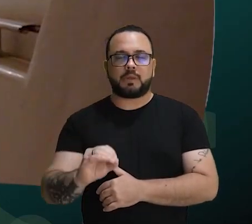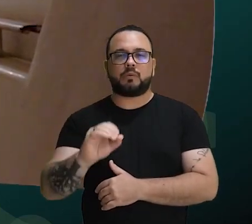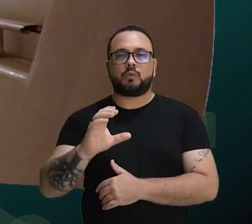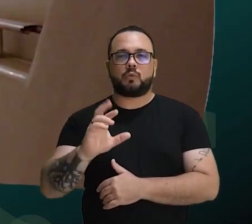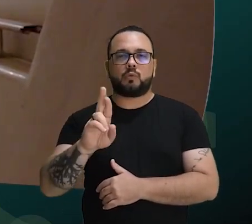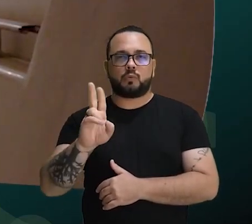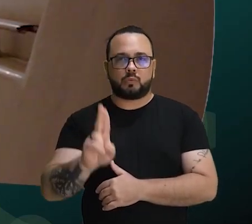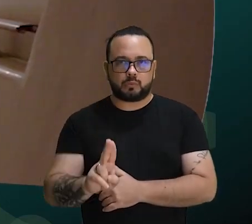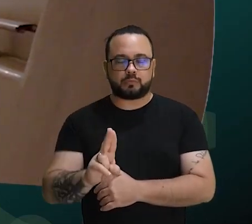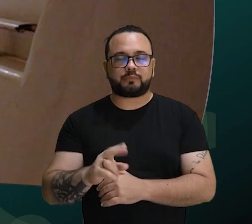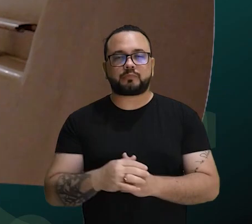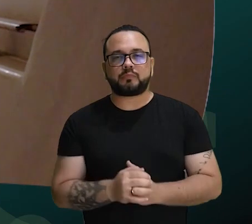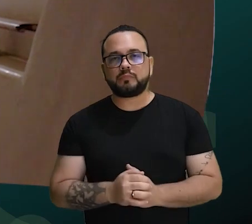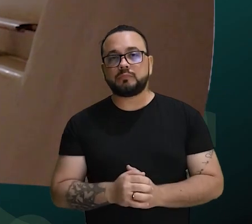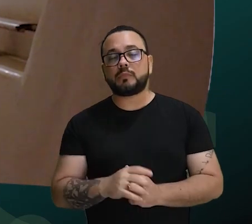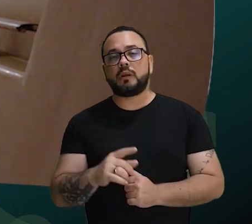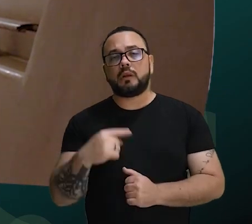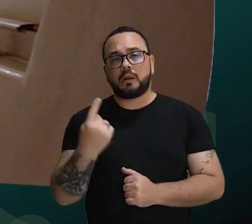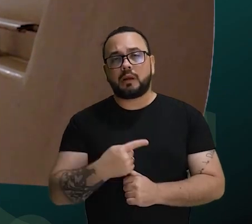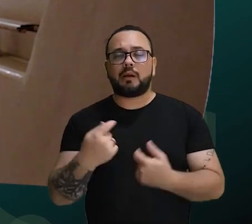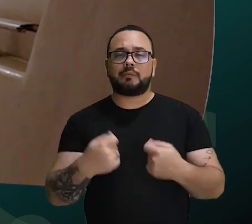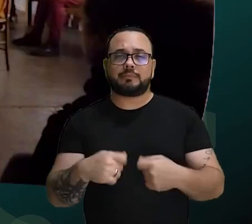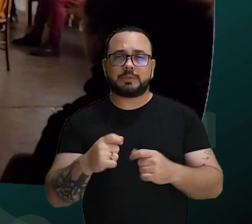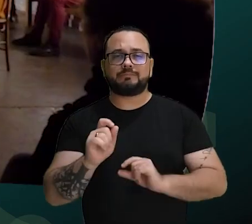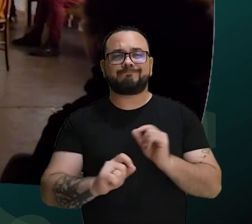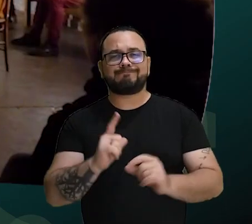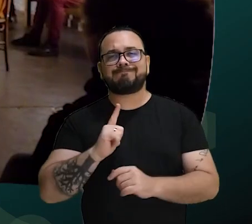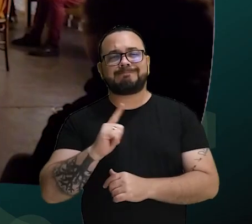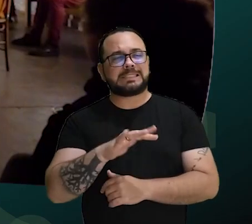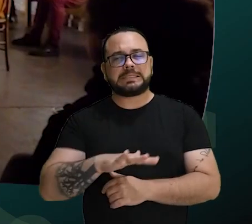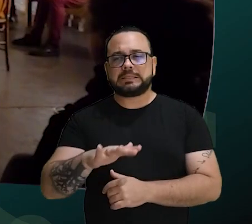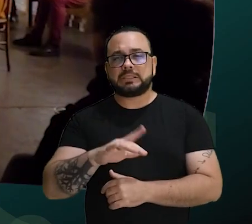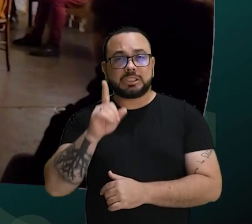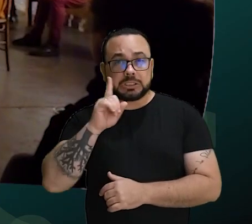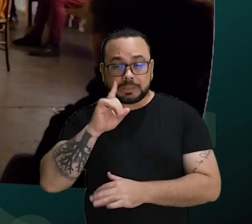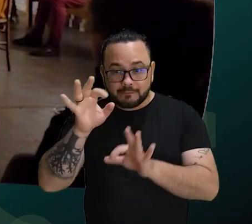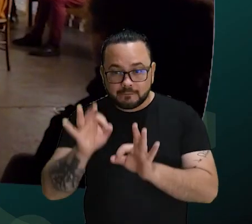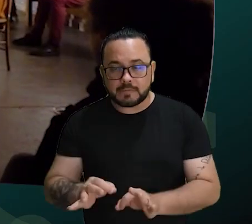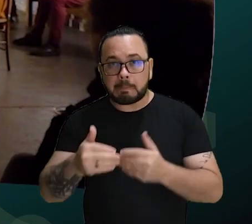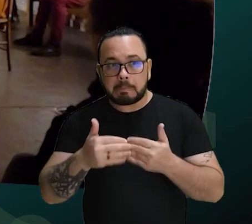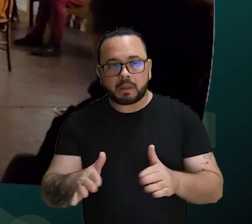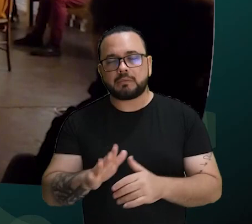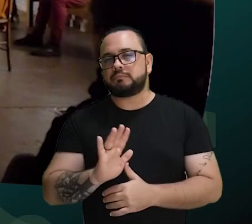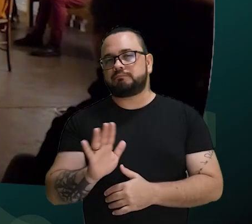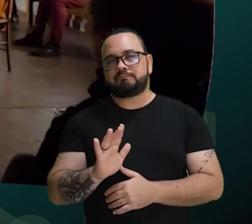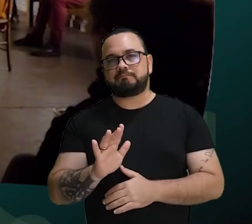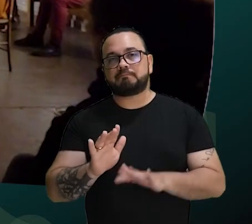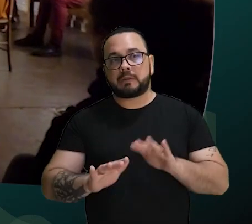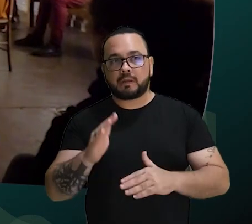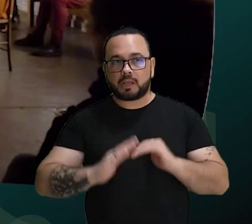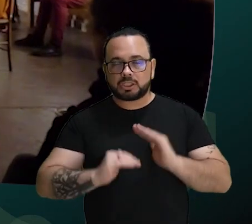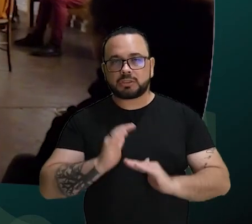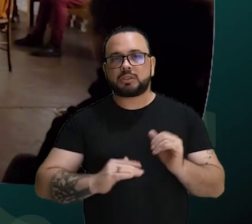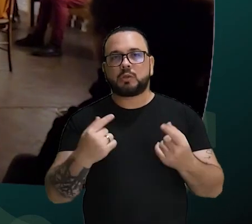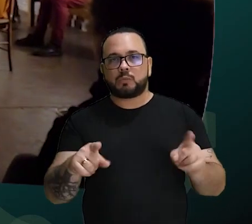né? Tudo aparece. E a gente depende muito do que tem, assim, a gente não tem dias fixos de abrir, mas geralmente